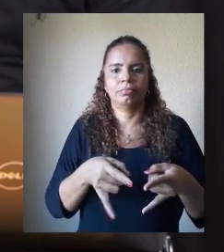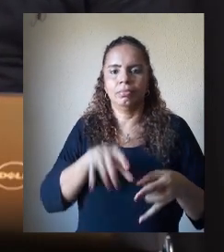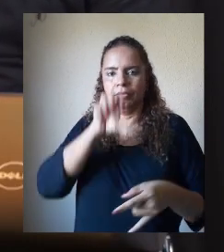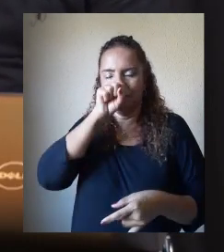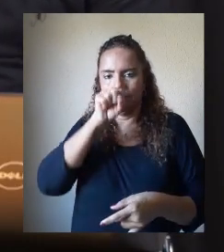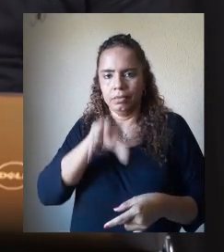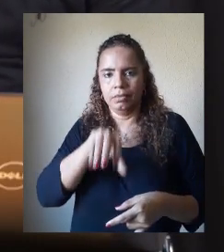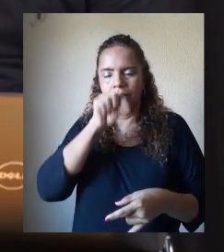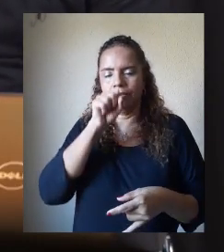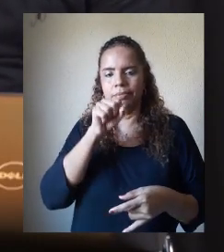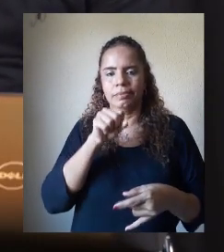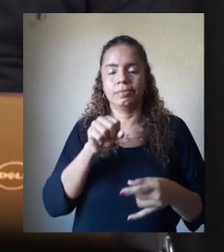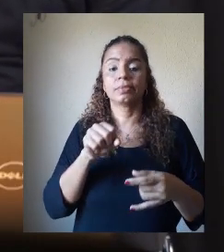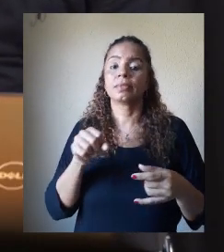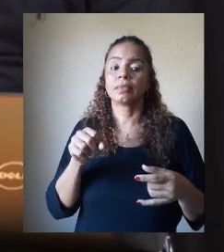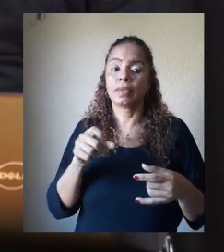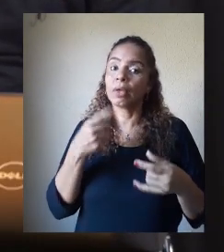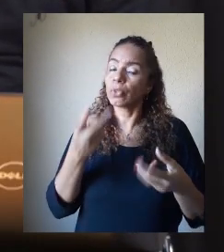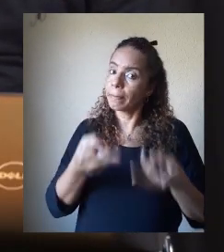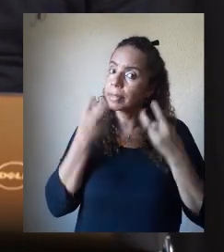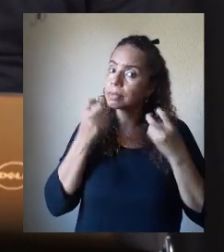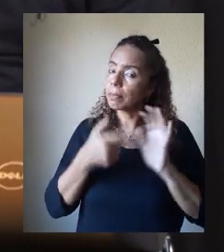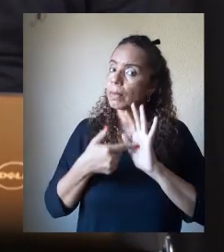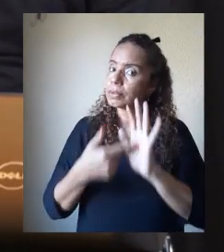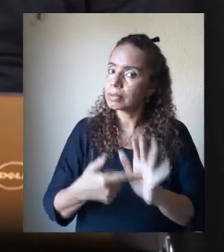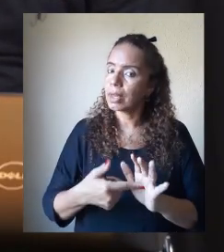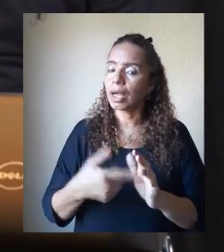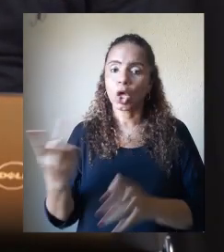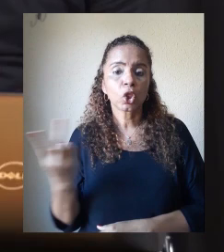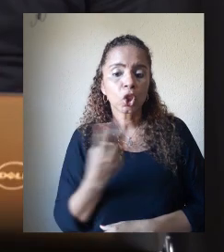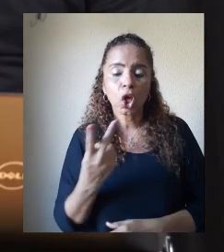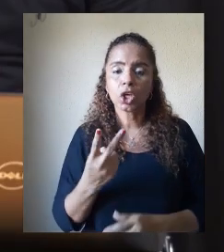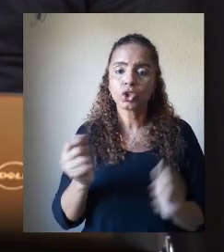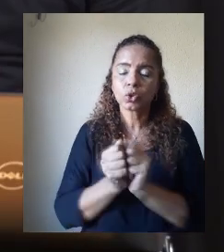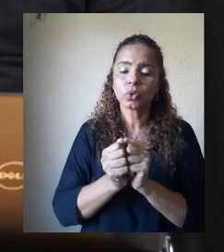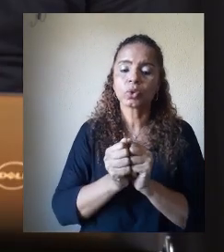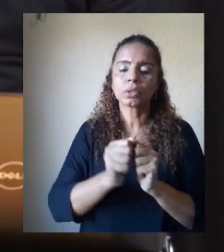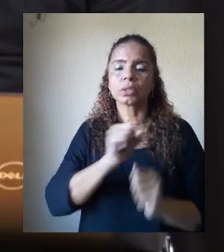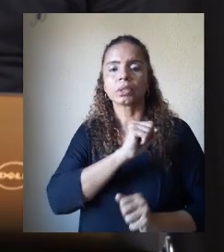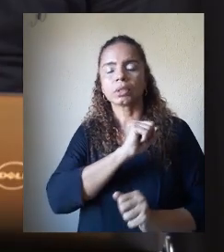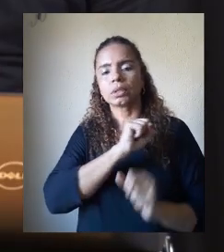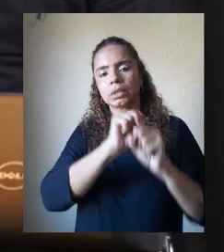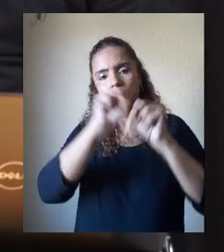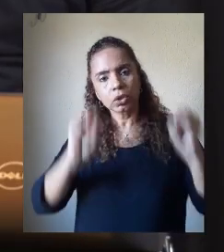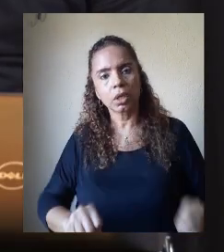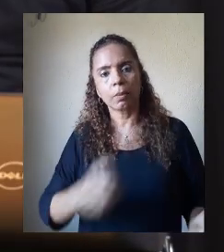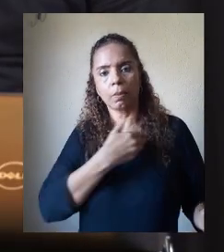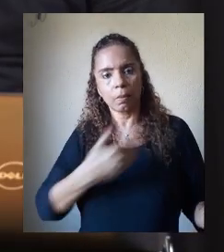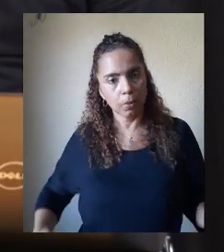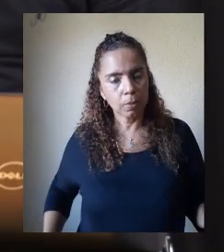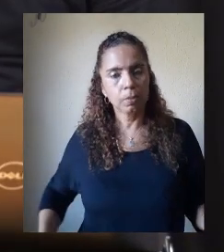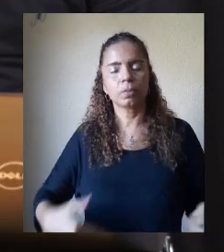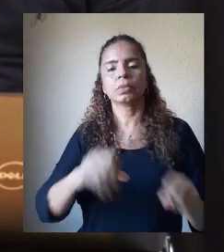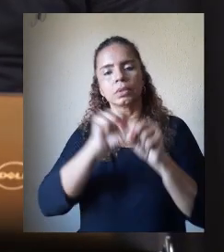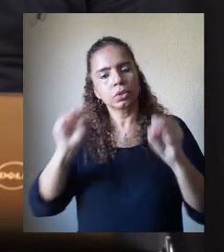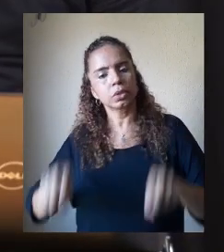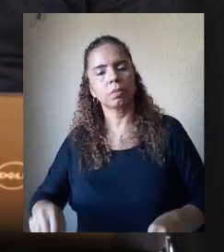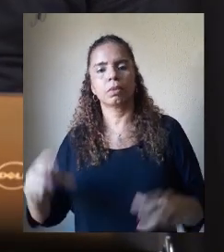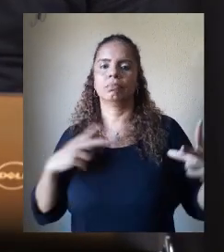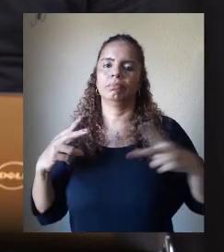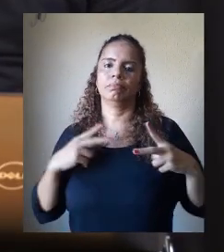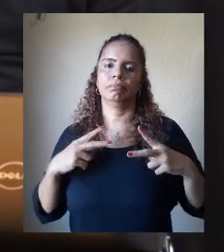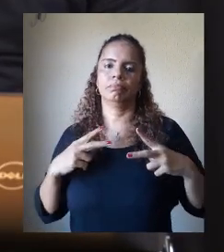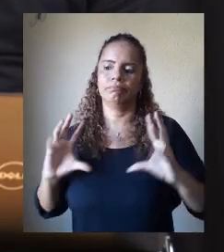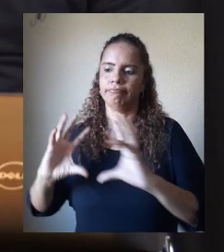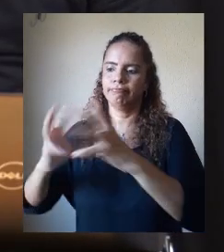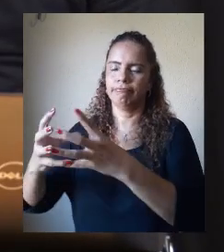juntando sistema público de saúde e sistema privado. Não importa o quanto de dinheiro você tiver, você não vai conseguir,